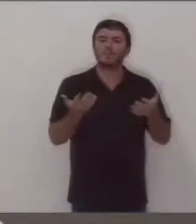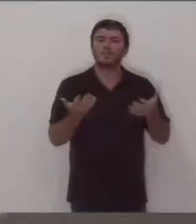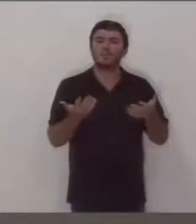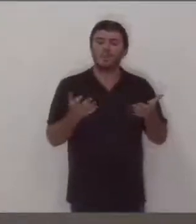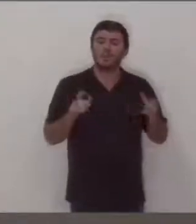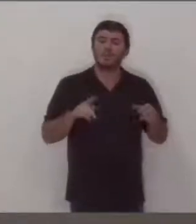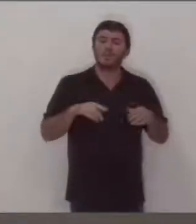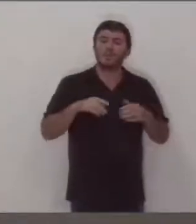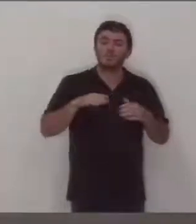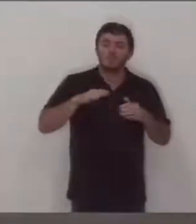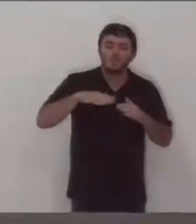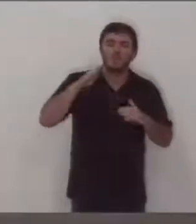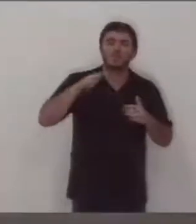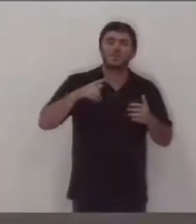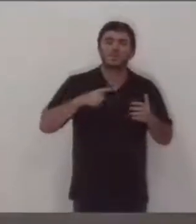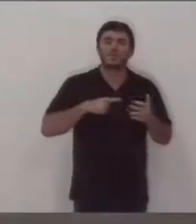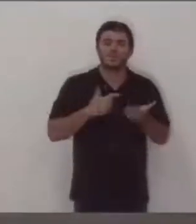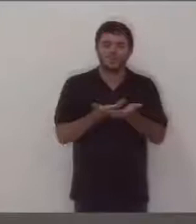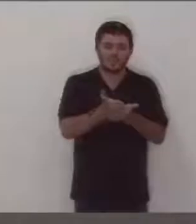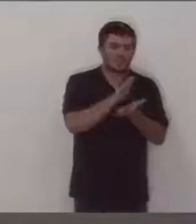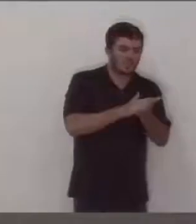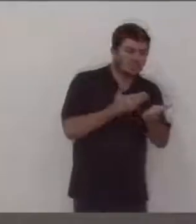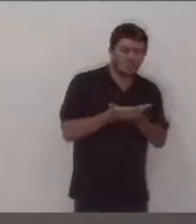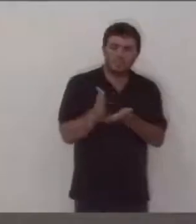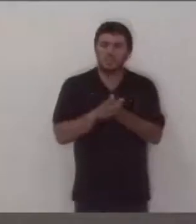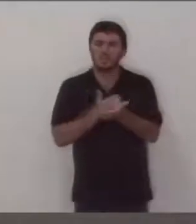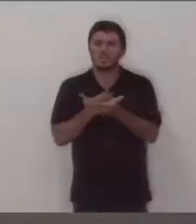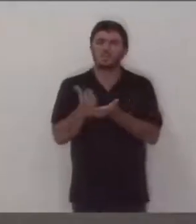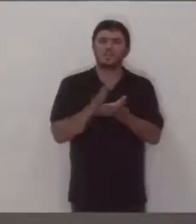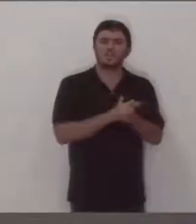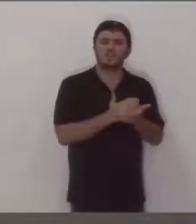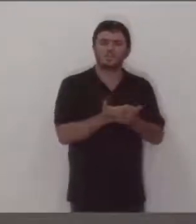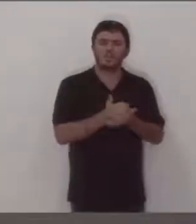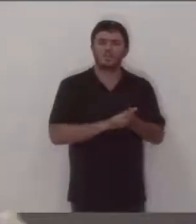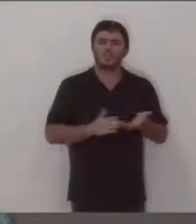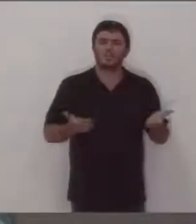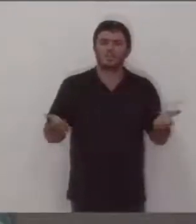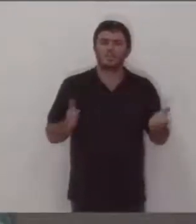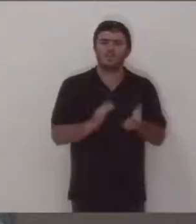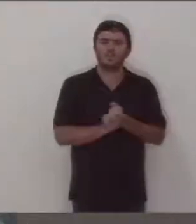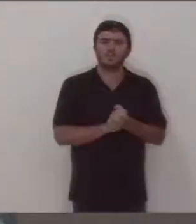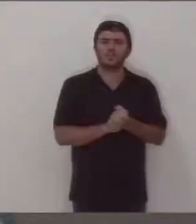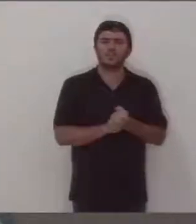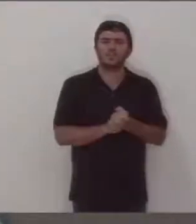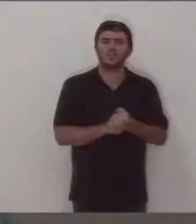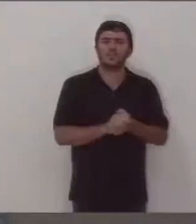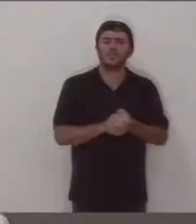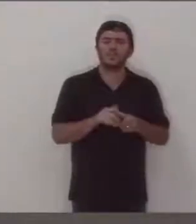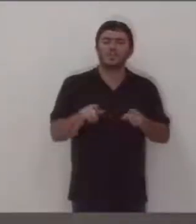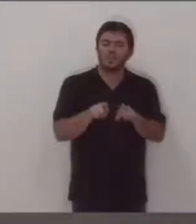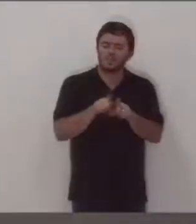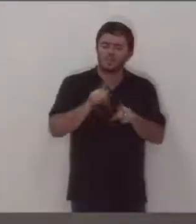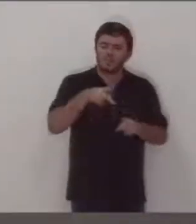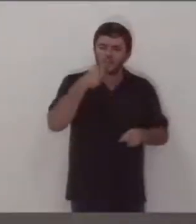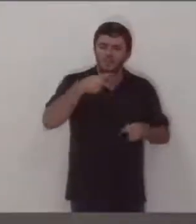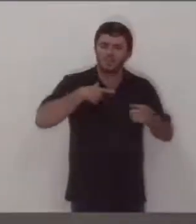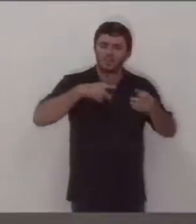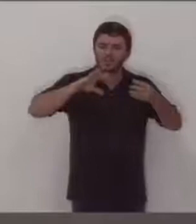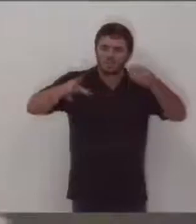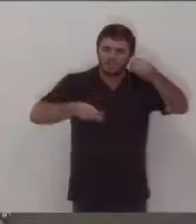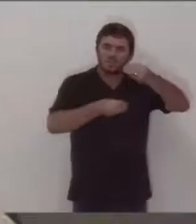você ficar incomodado ali, né? Então, esse é o destaque da semana. E aproveitando a questão da saúde, eu acho